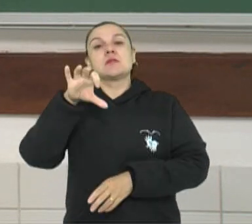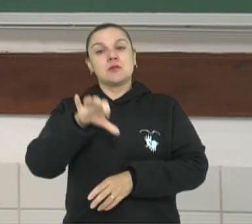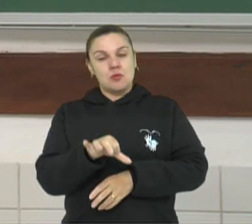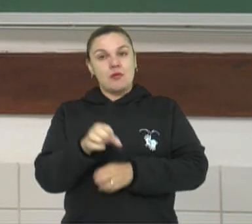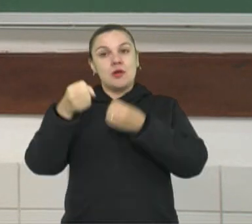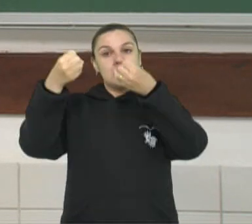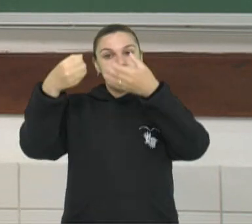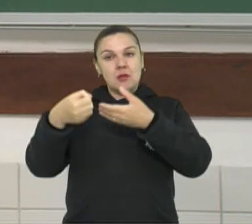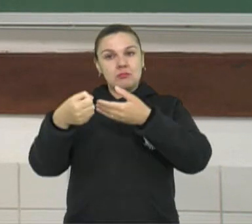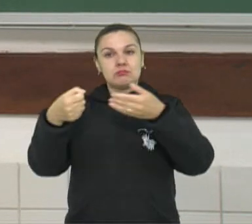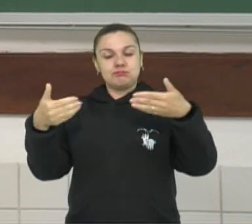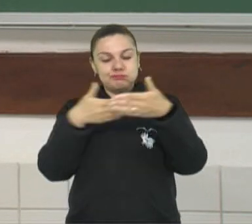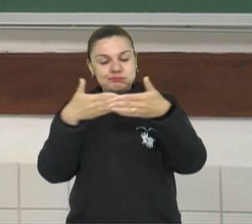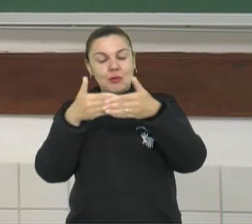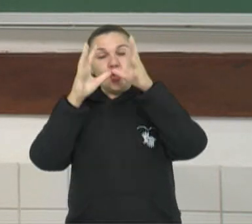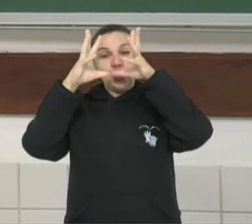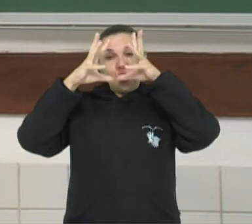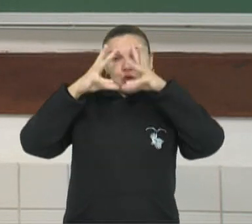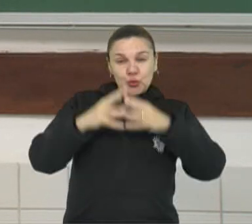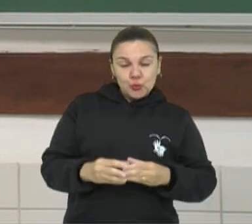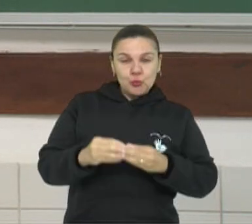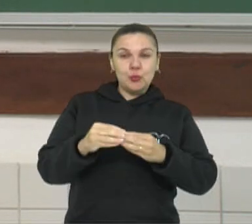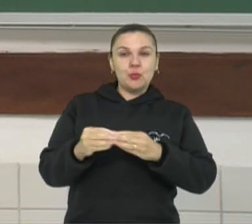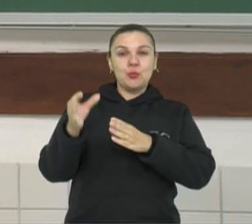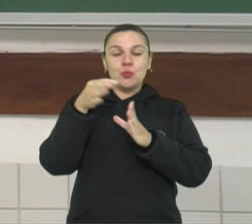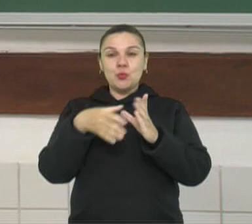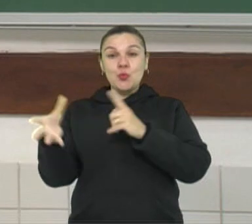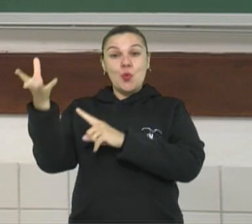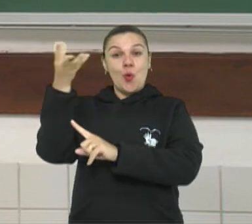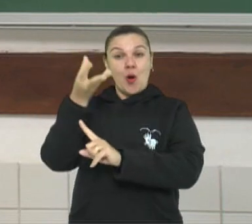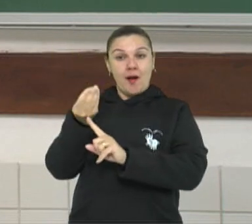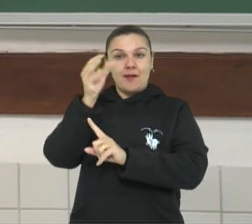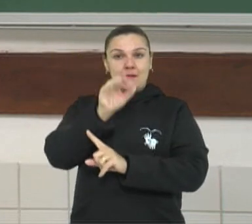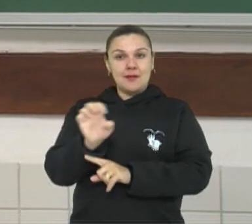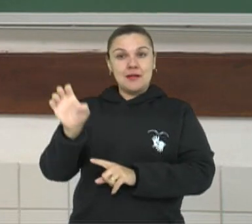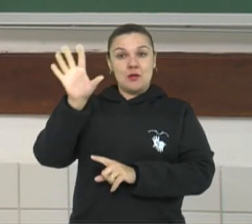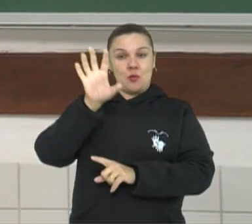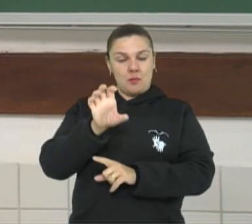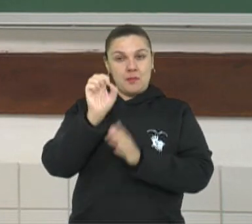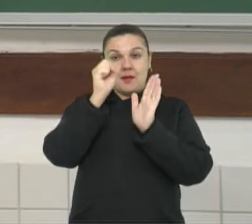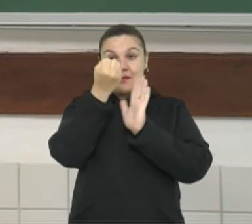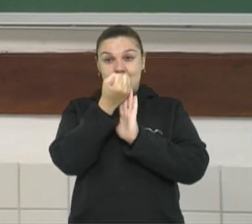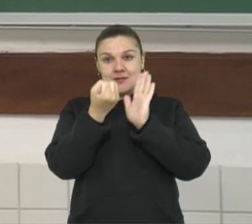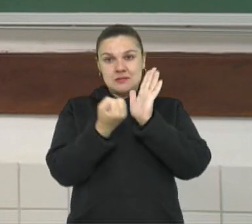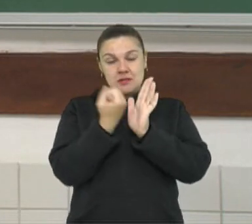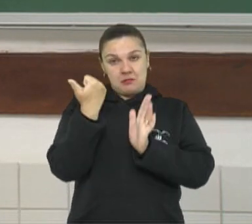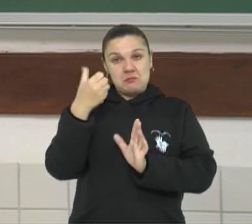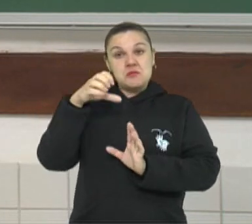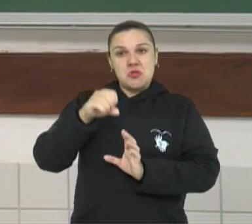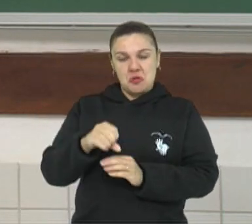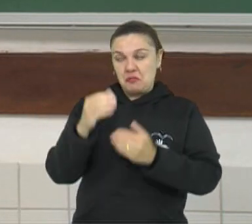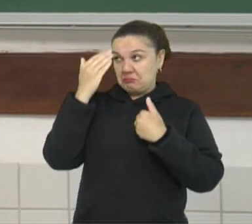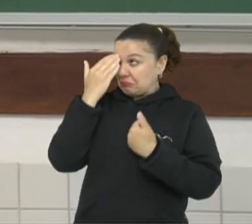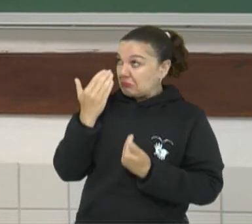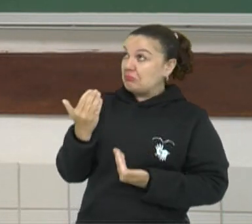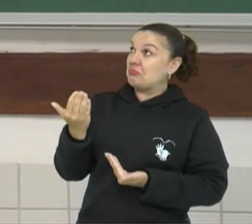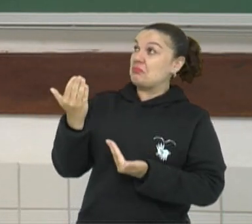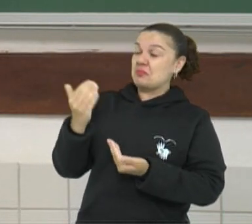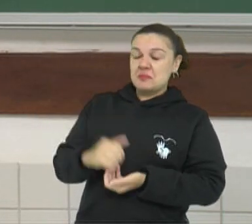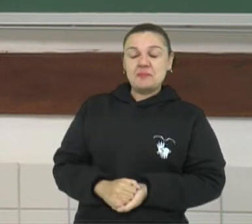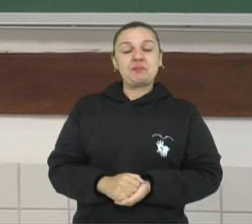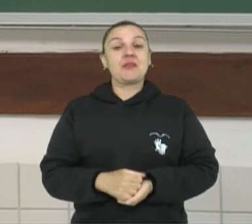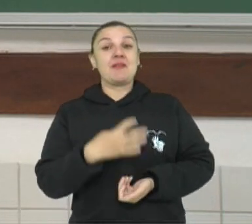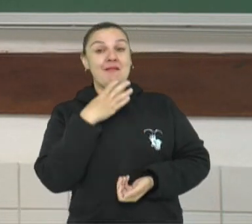mais significativos da arte europeia do século XIX. Para tirar o chapéu, não é? Vamos conhecer um